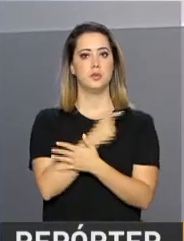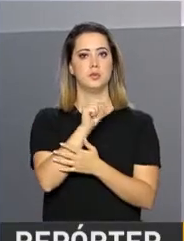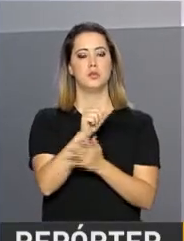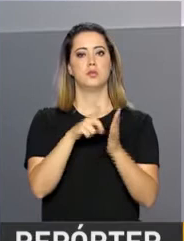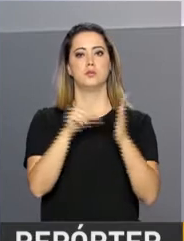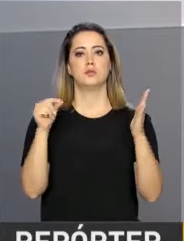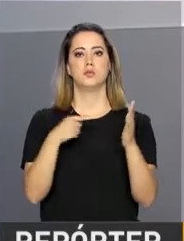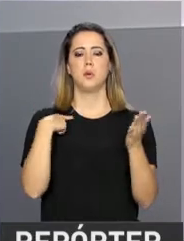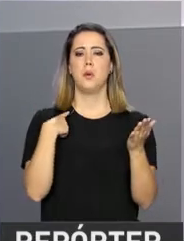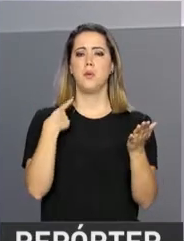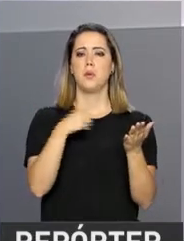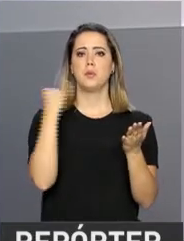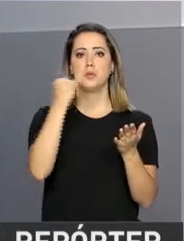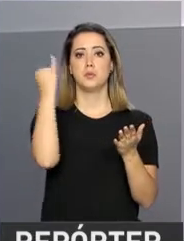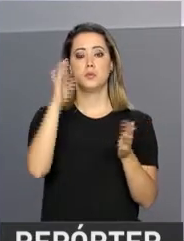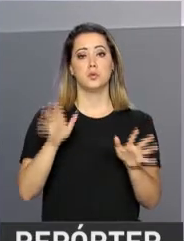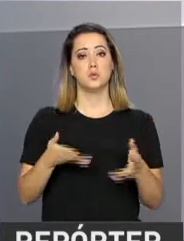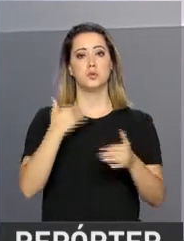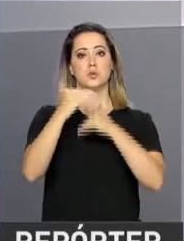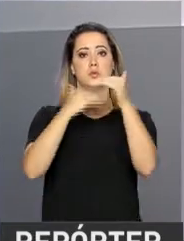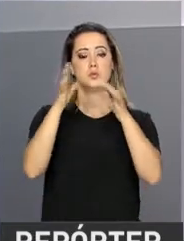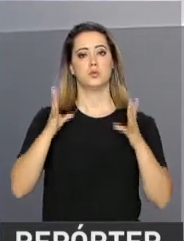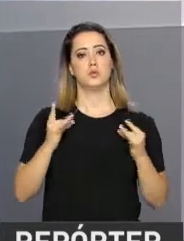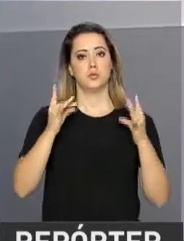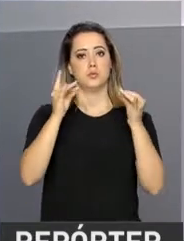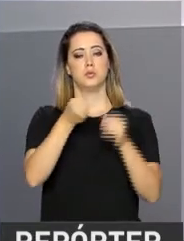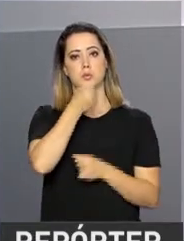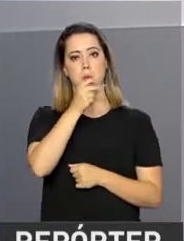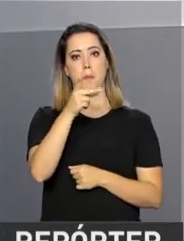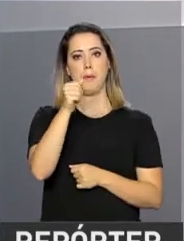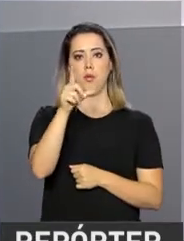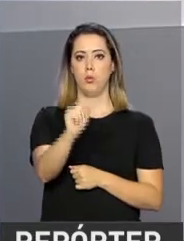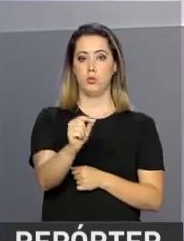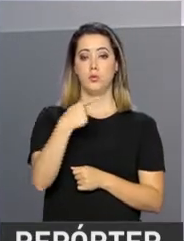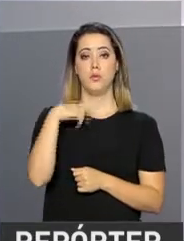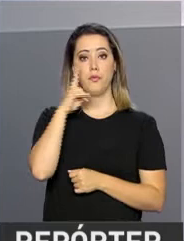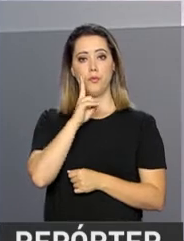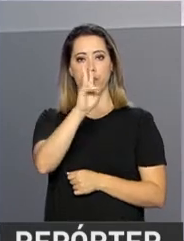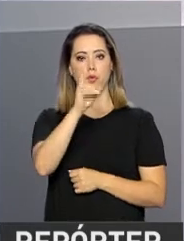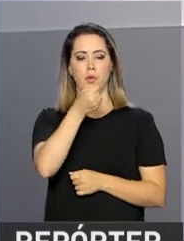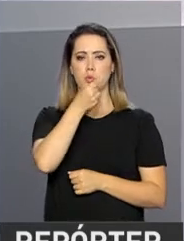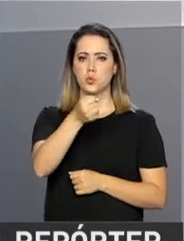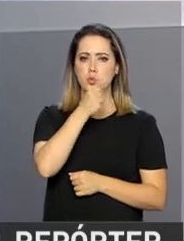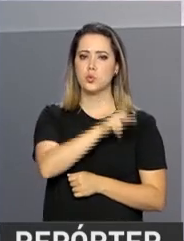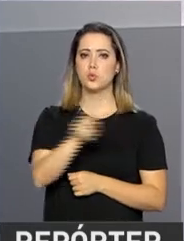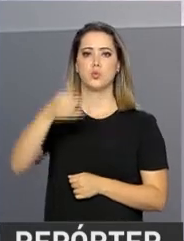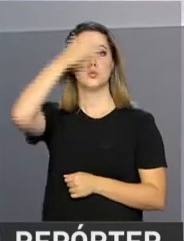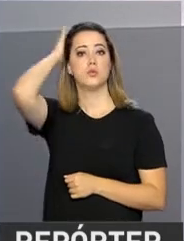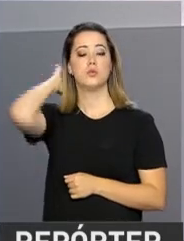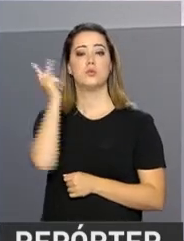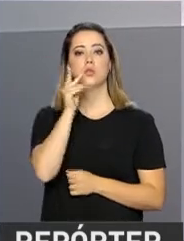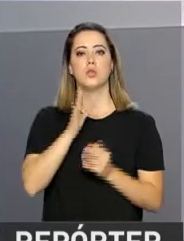do planalto marca a promoção de oficiais generais o repórter paulo la sálvia acompanhou o discurso do presidente michel temer